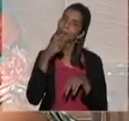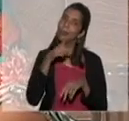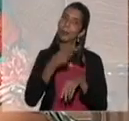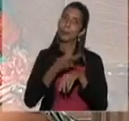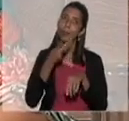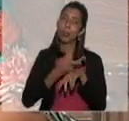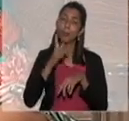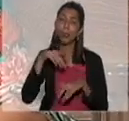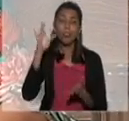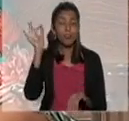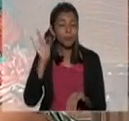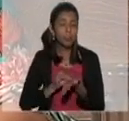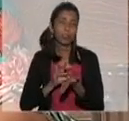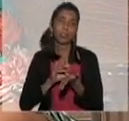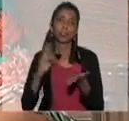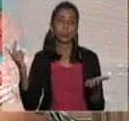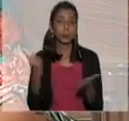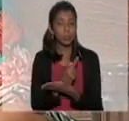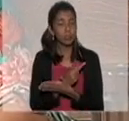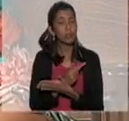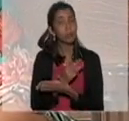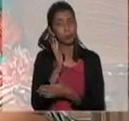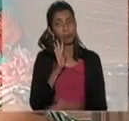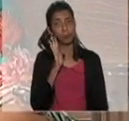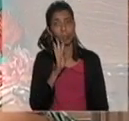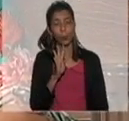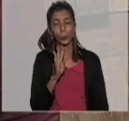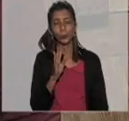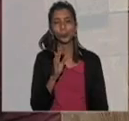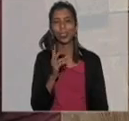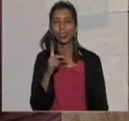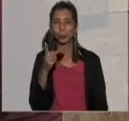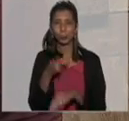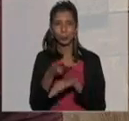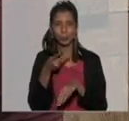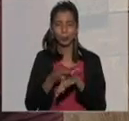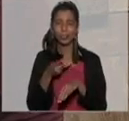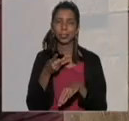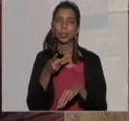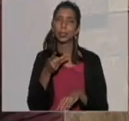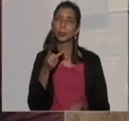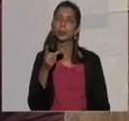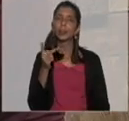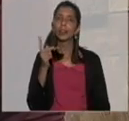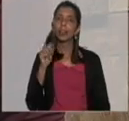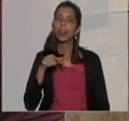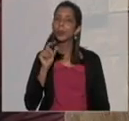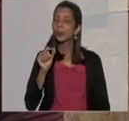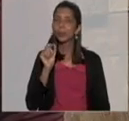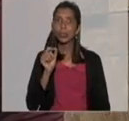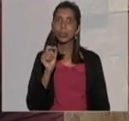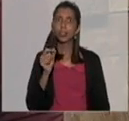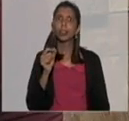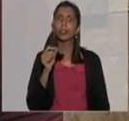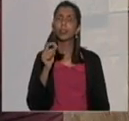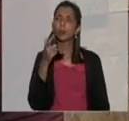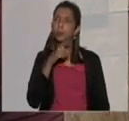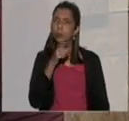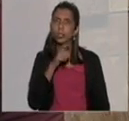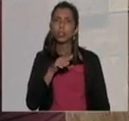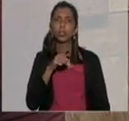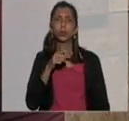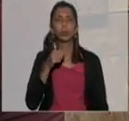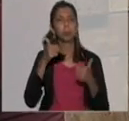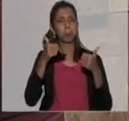o prêmio imprimi uma verdade que foi muito bacana e o prêmio significa muito eh muito que eu digo assim traz